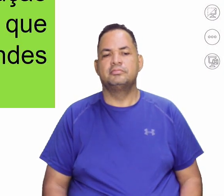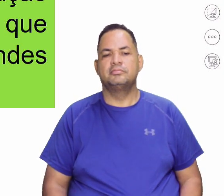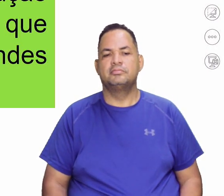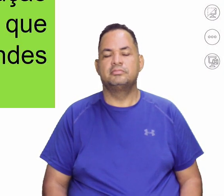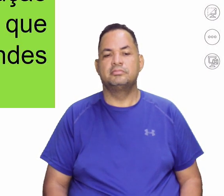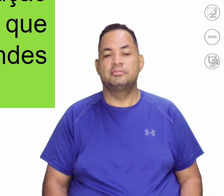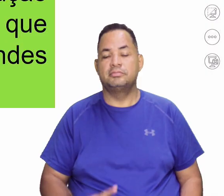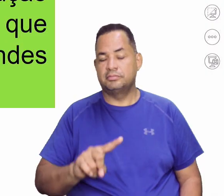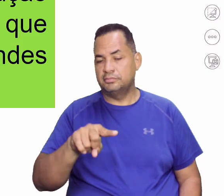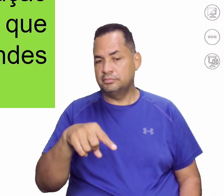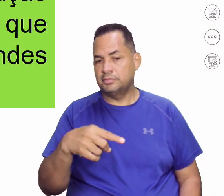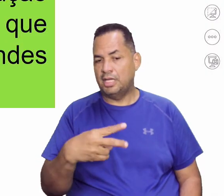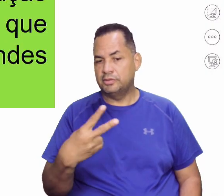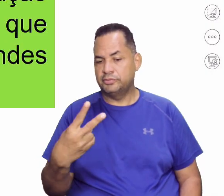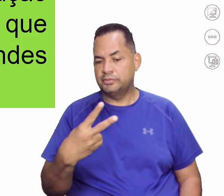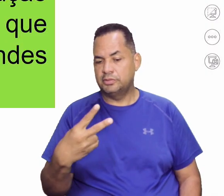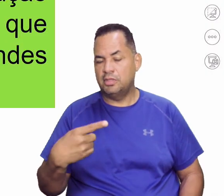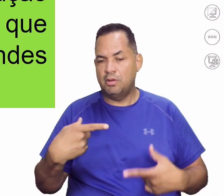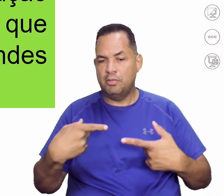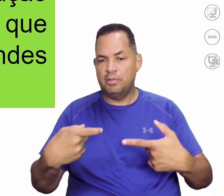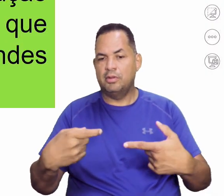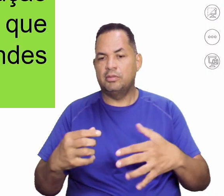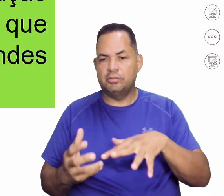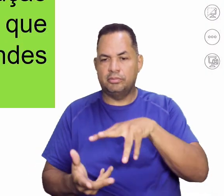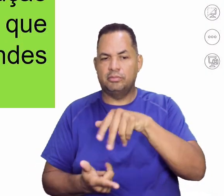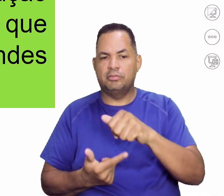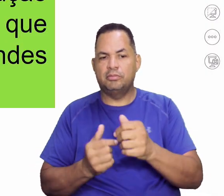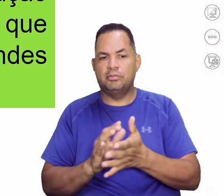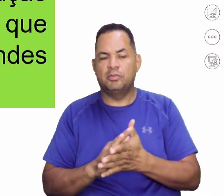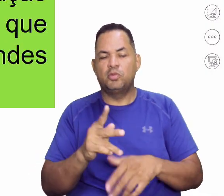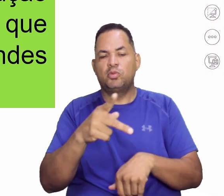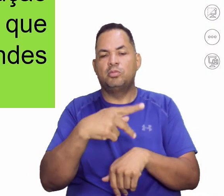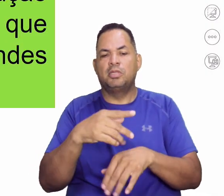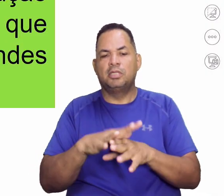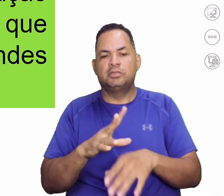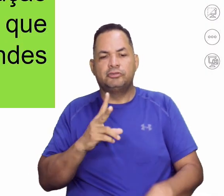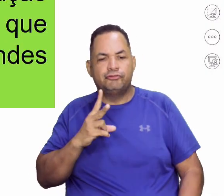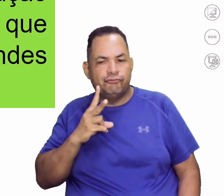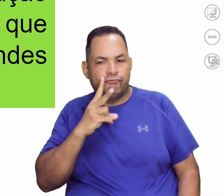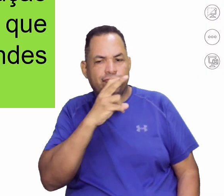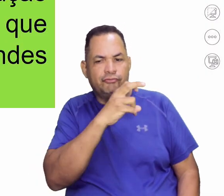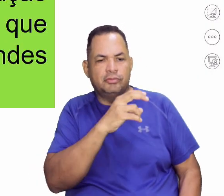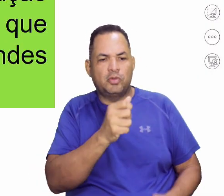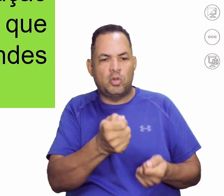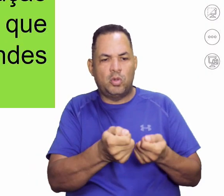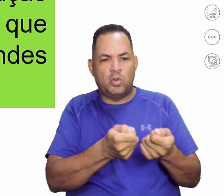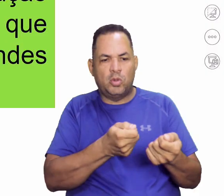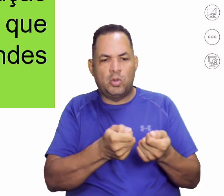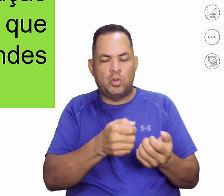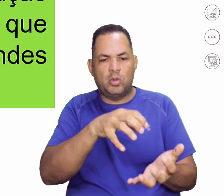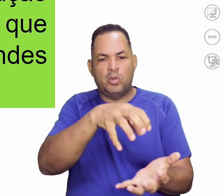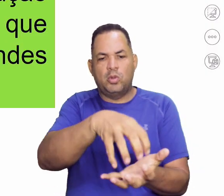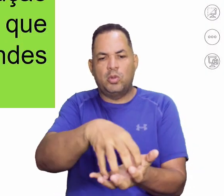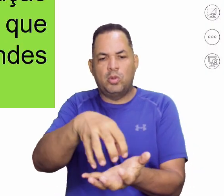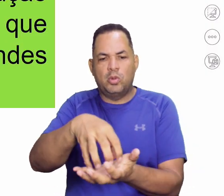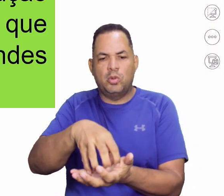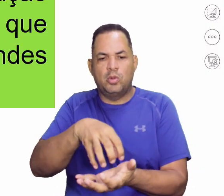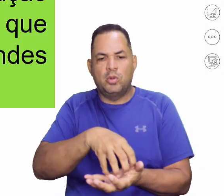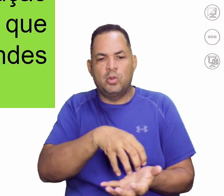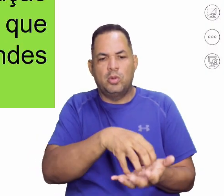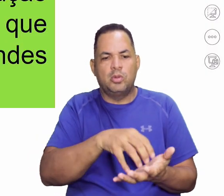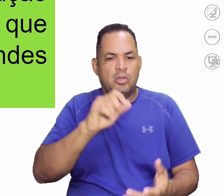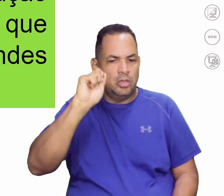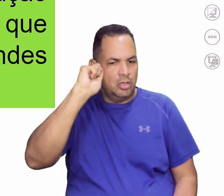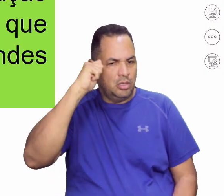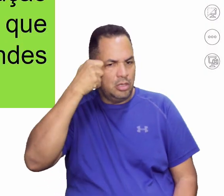Após a Segunda Guerra Mundial, as potências europeias controlavam colônias na África e